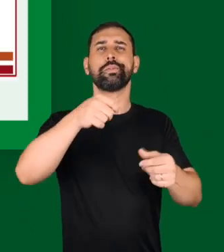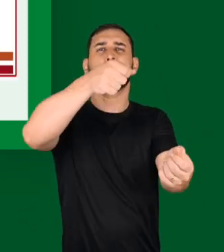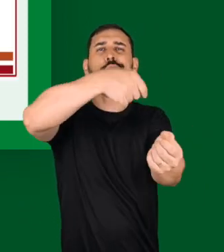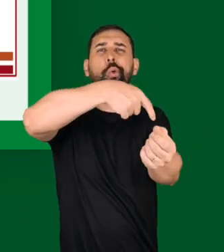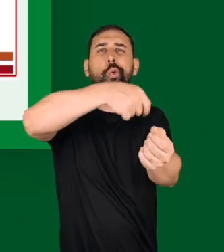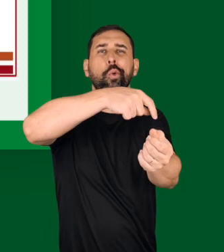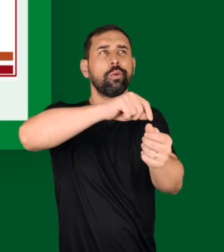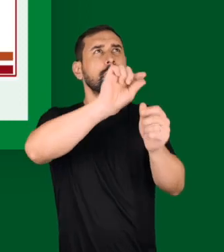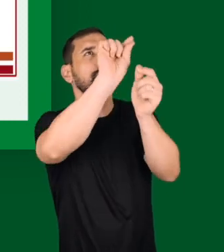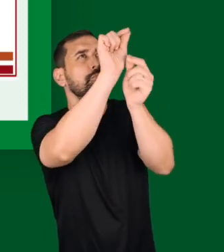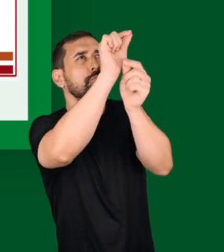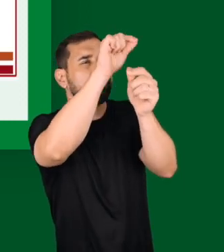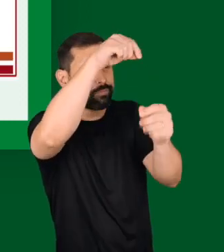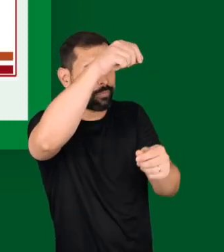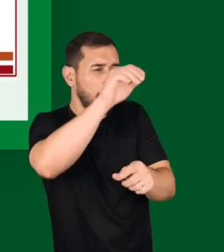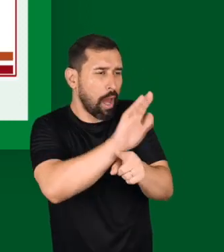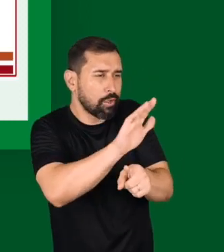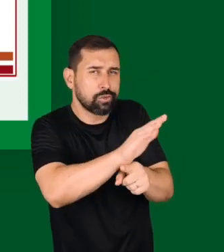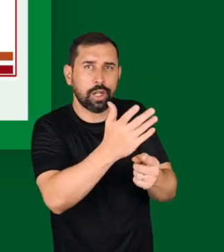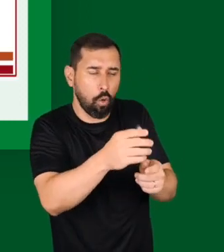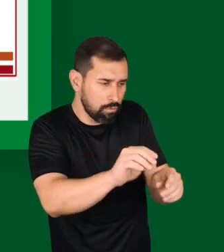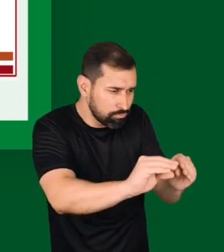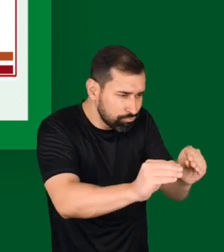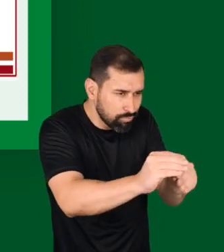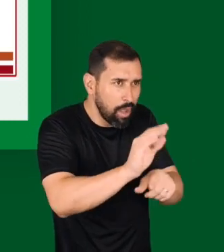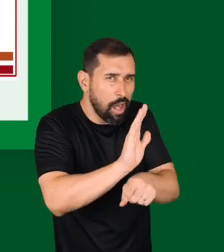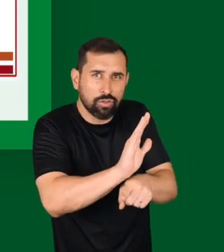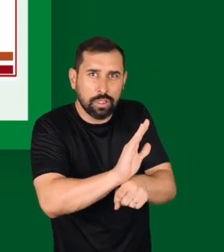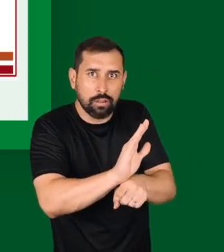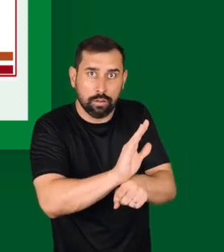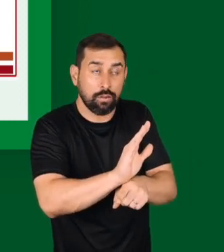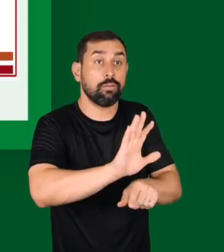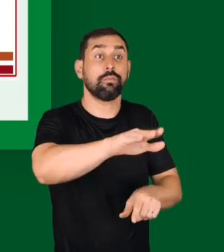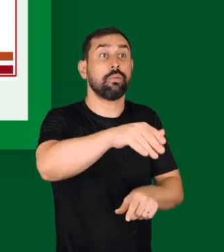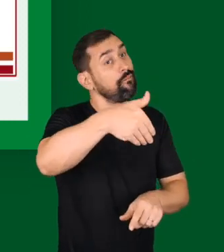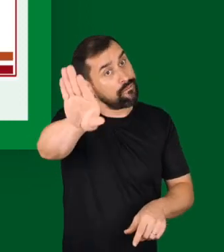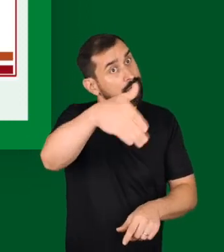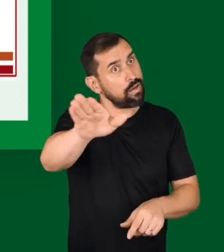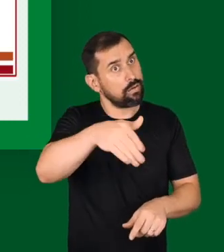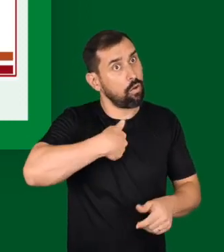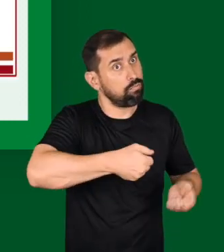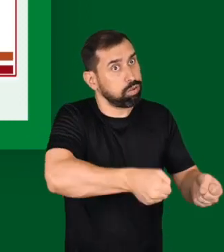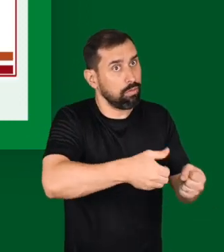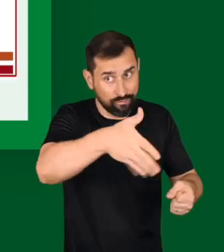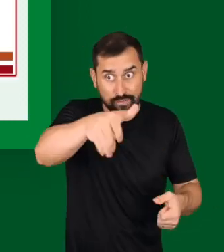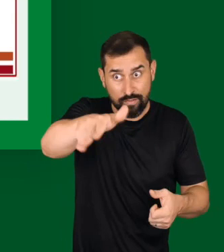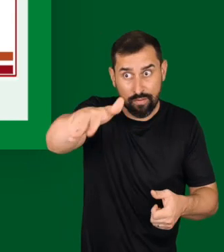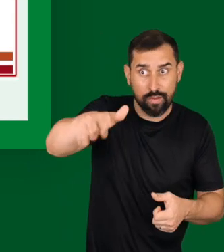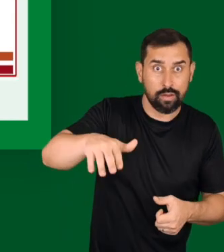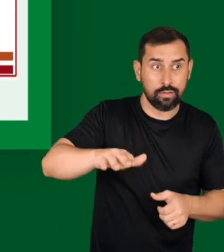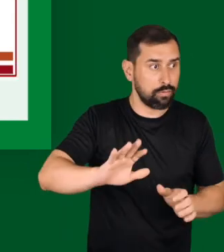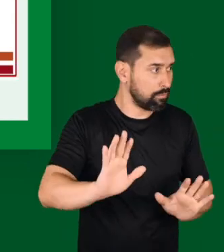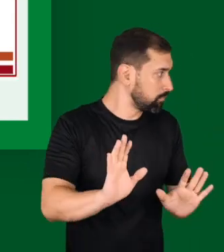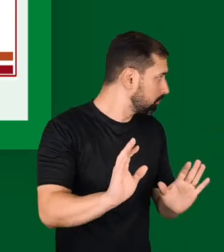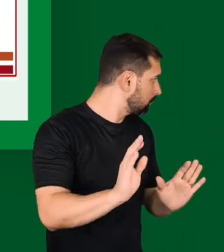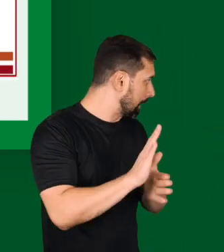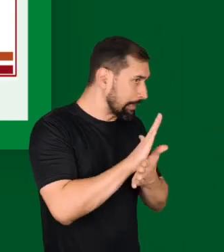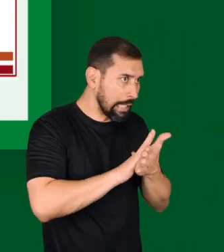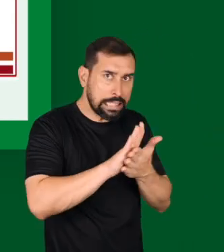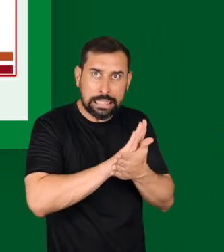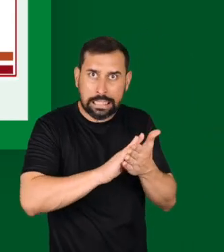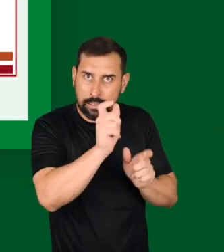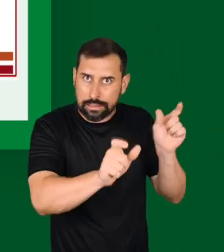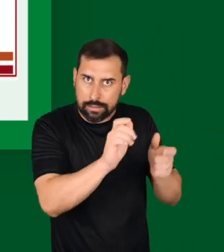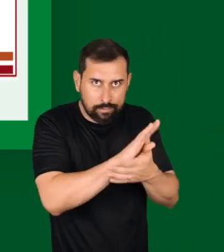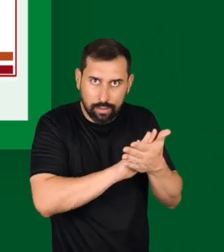está pegando soro ou ajeitando alguma coisa para a criança e alertar, sai fora porque eu vou dar o